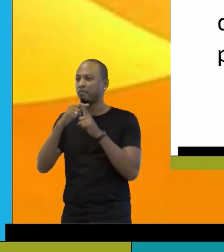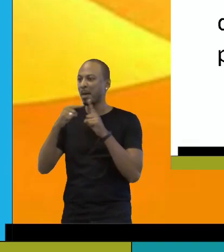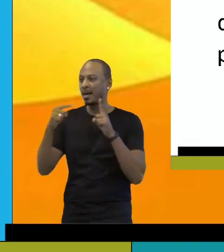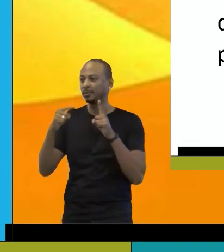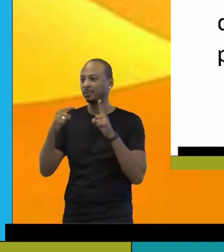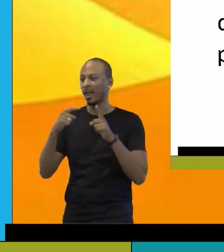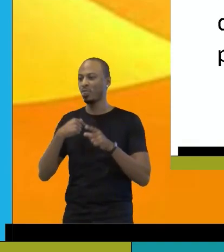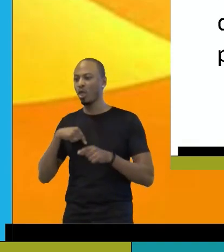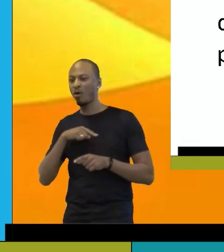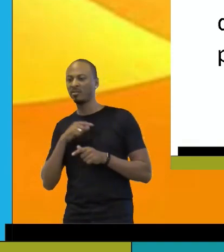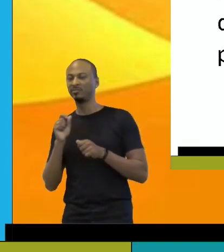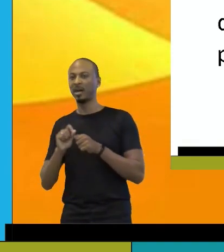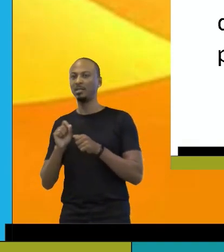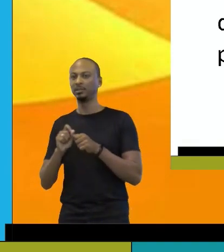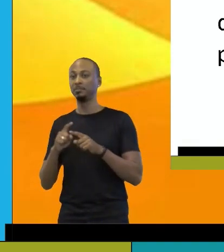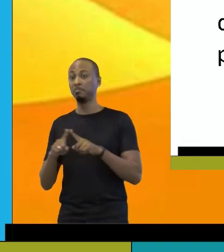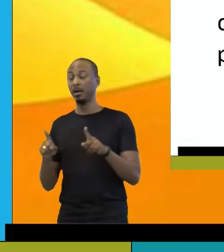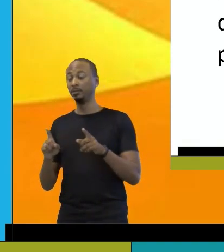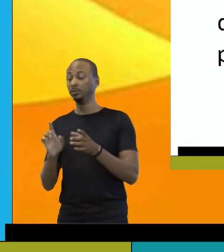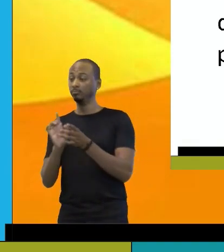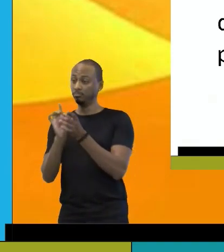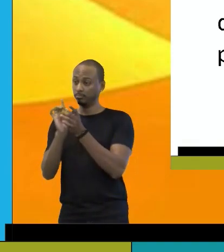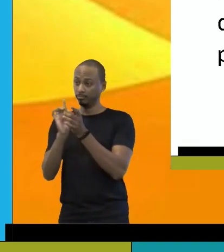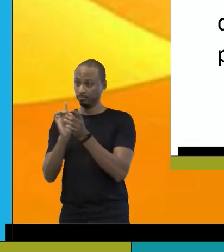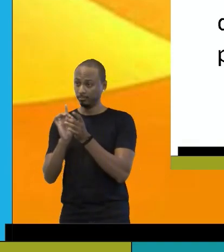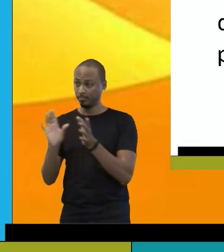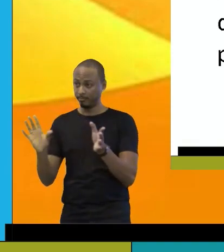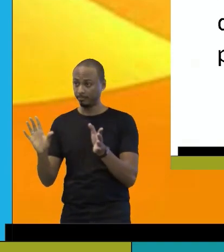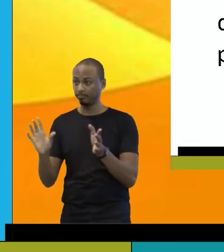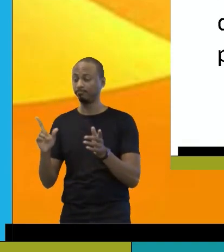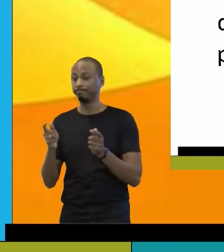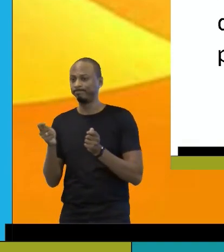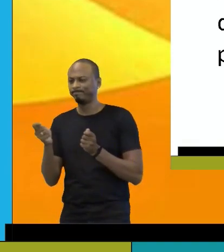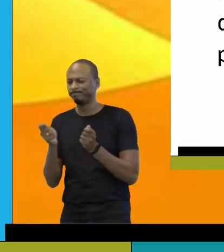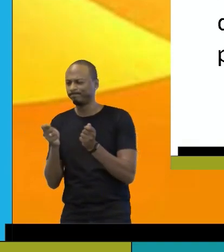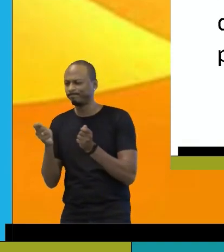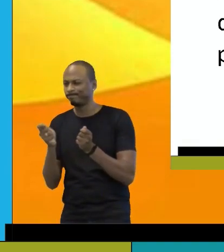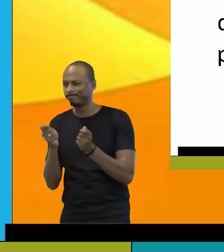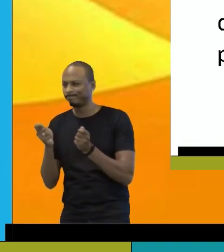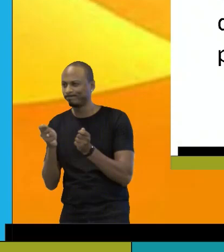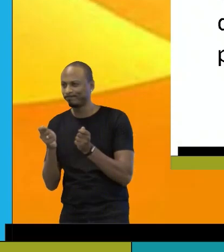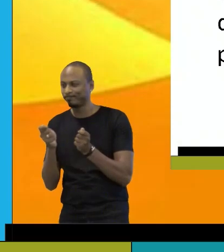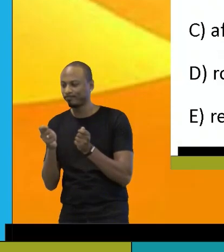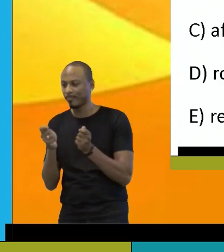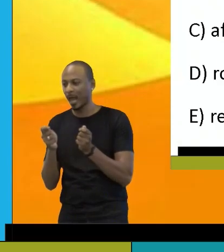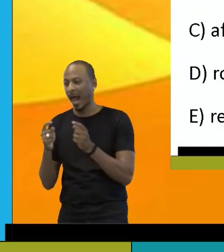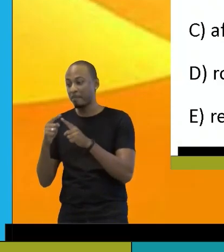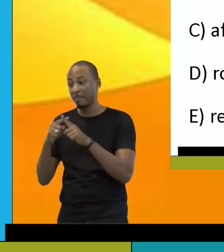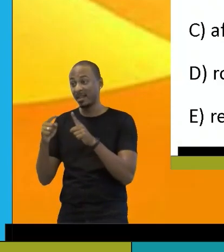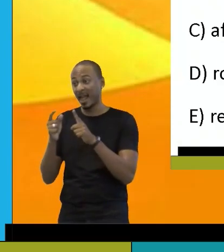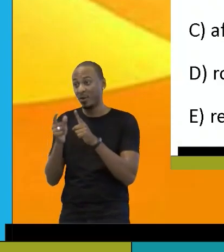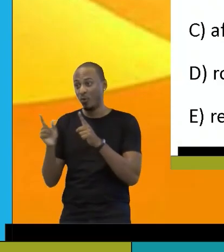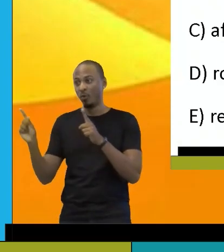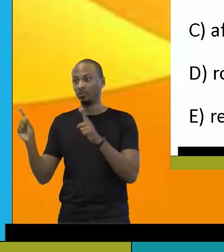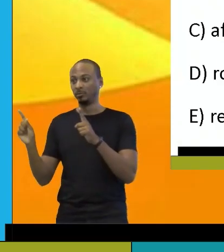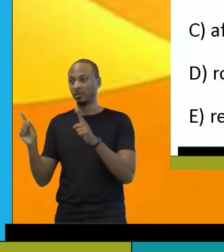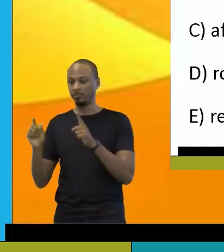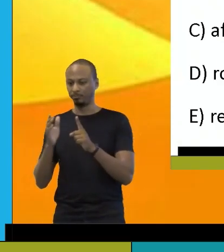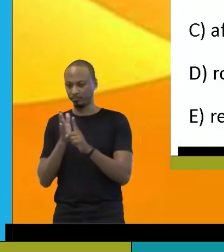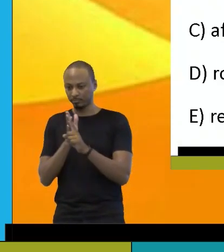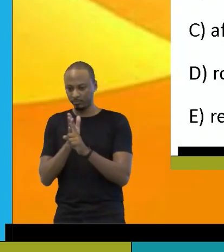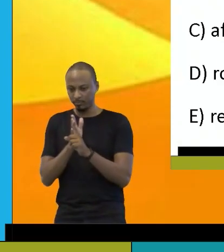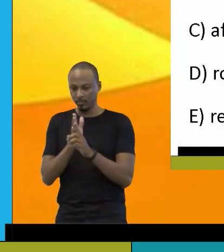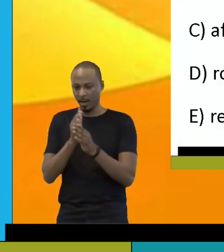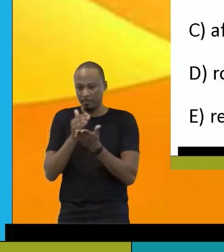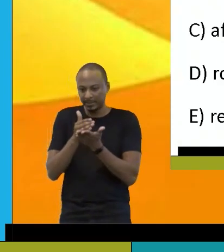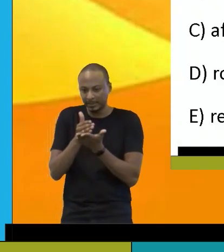o livre-arbítrio nos permite o controle sobre a outra metade. Em O